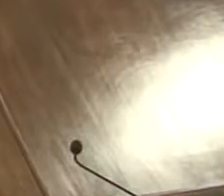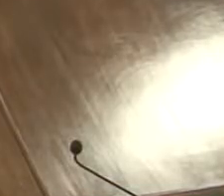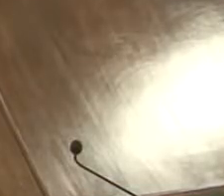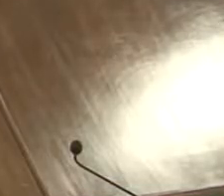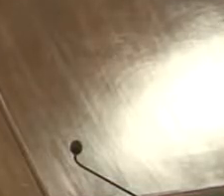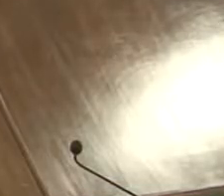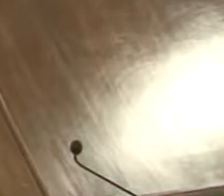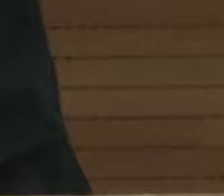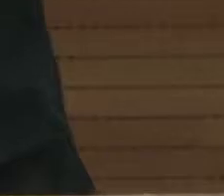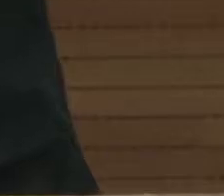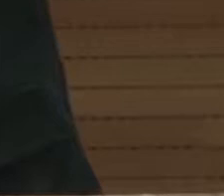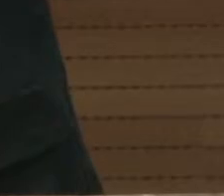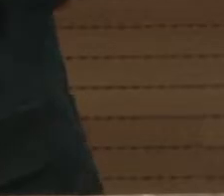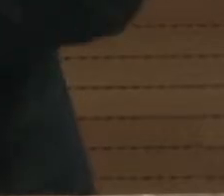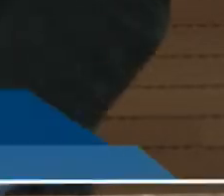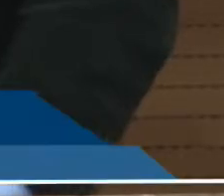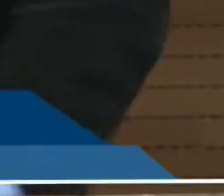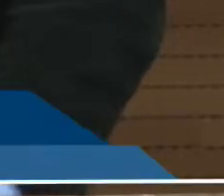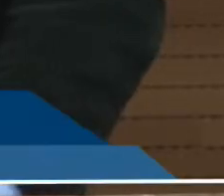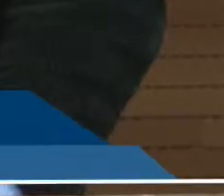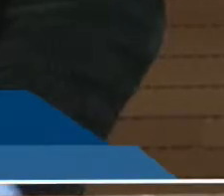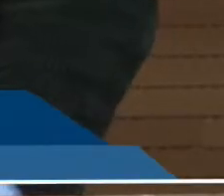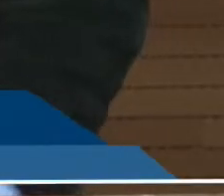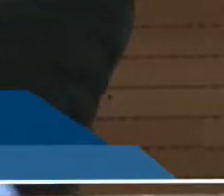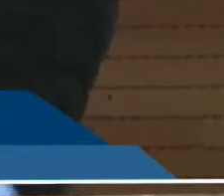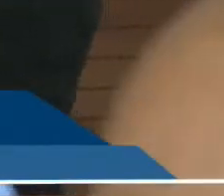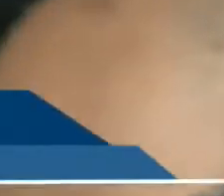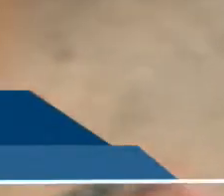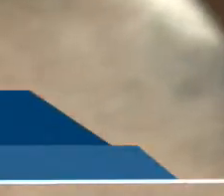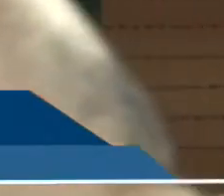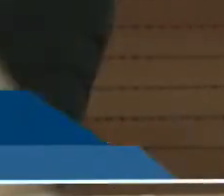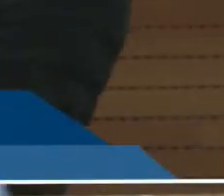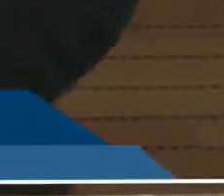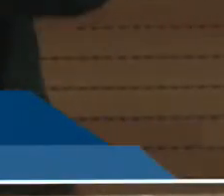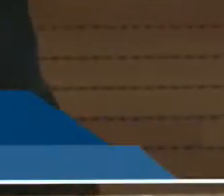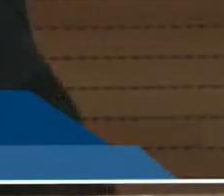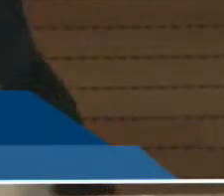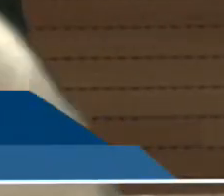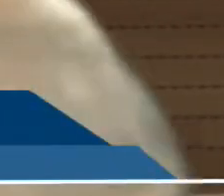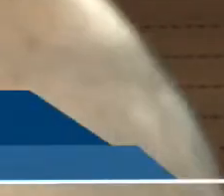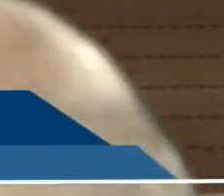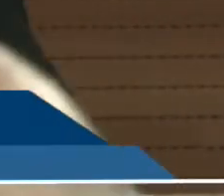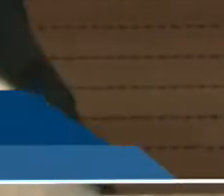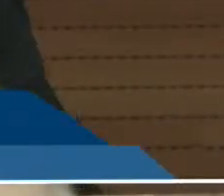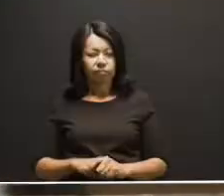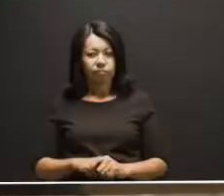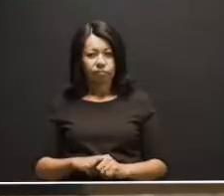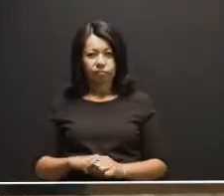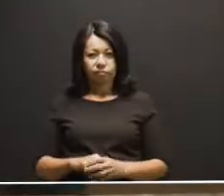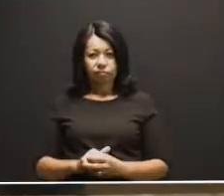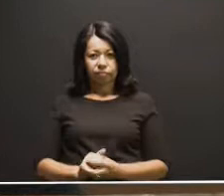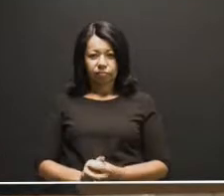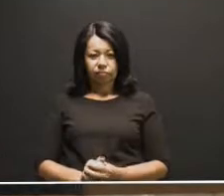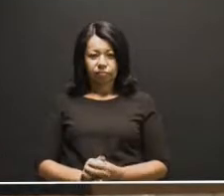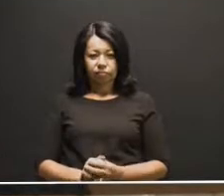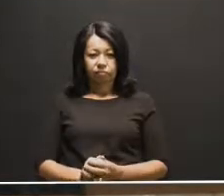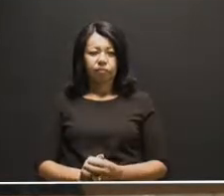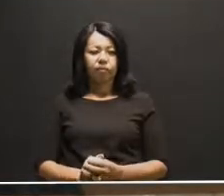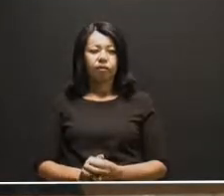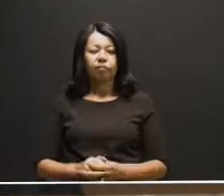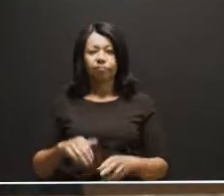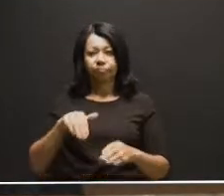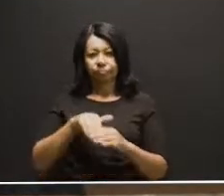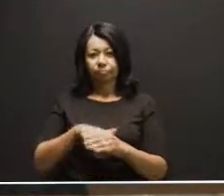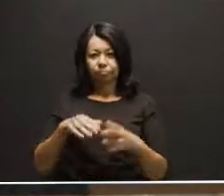senhor presidente senhores vereadores é do rodrigo voto favorável à volta a vossa propositura dizer que